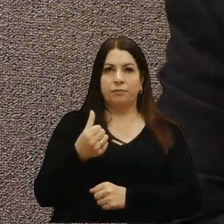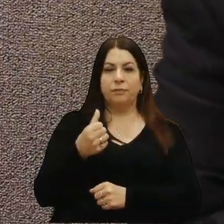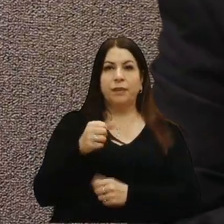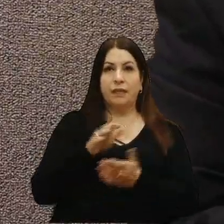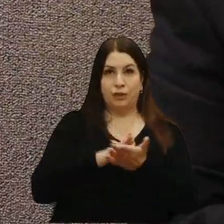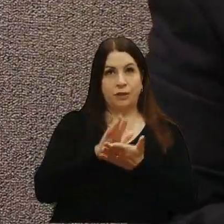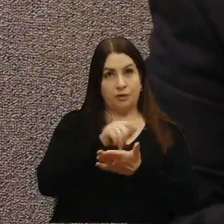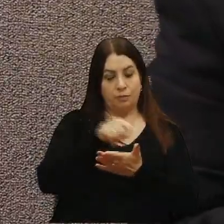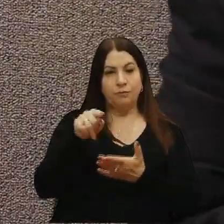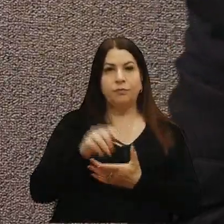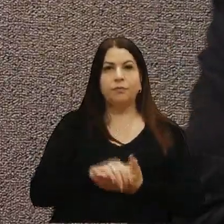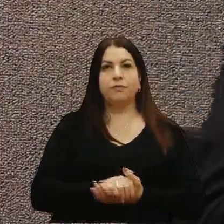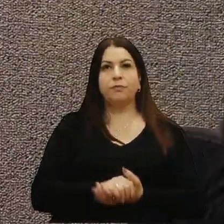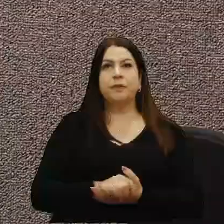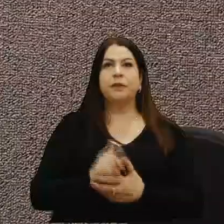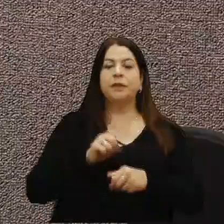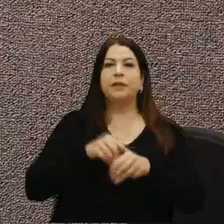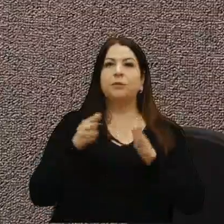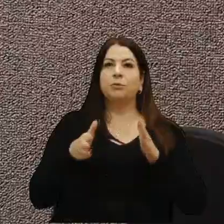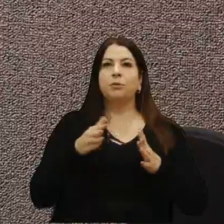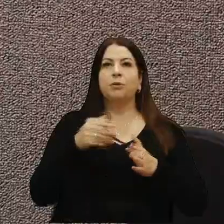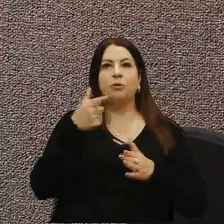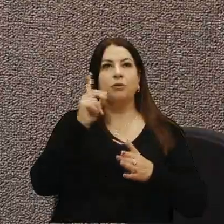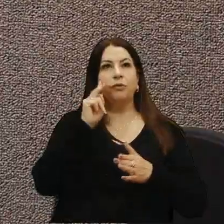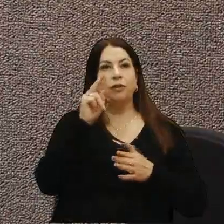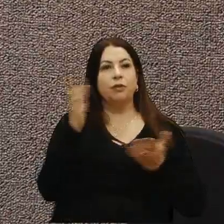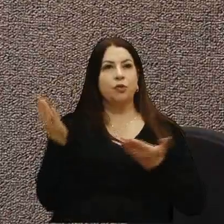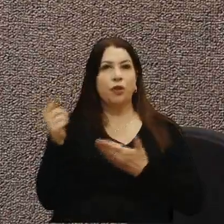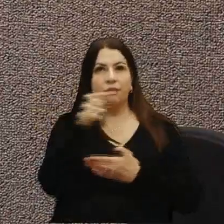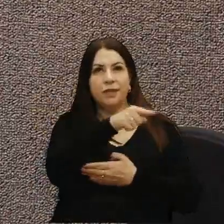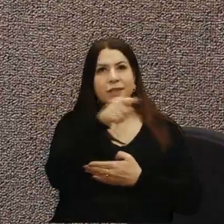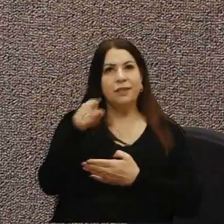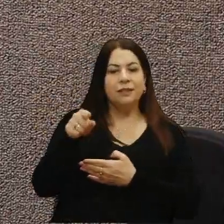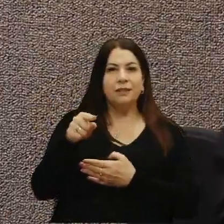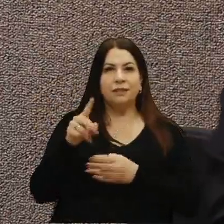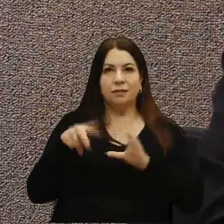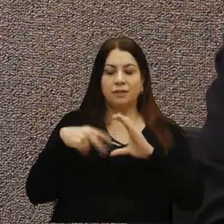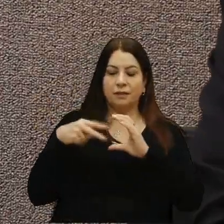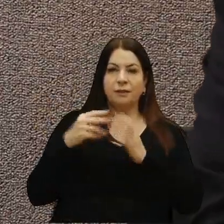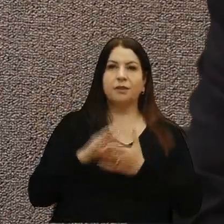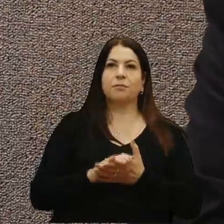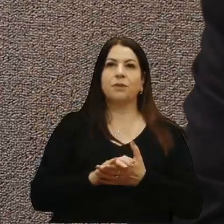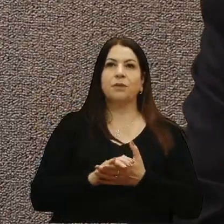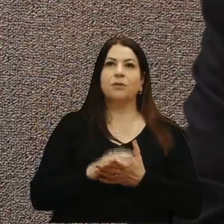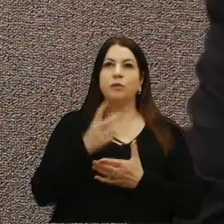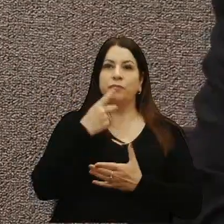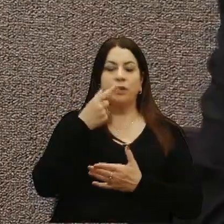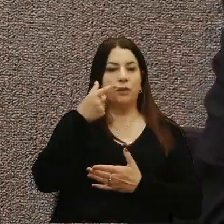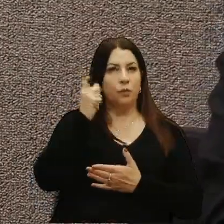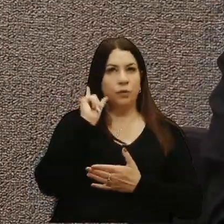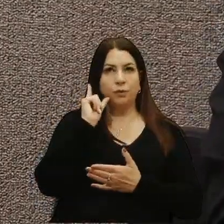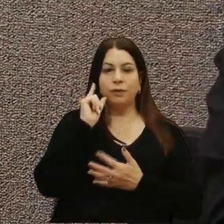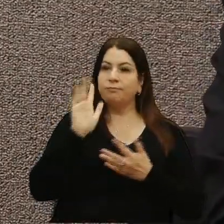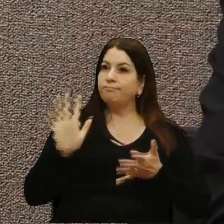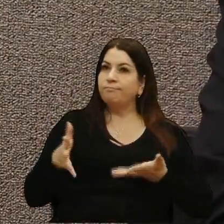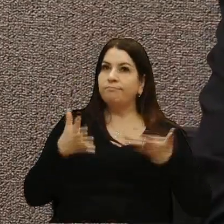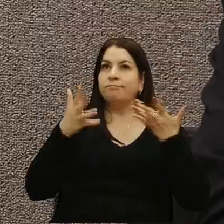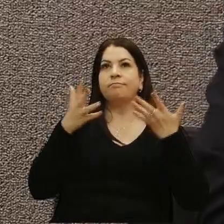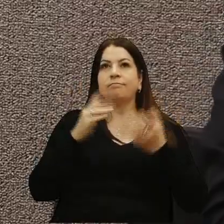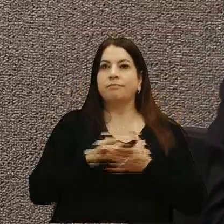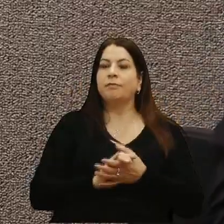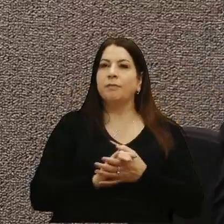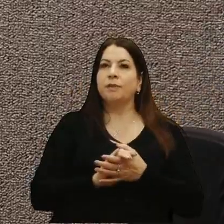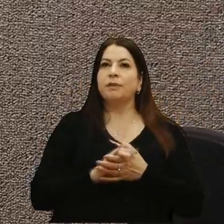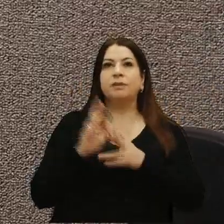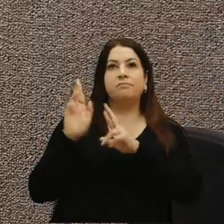edição, que é um momento hoje, quando a gente vê essa juventude também aqui na Câmara de Vereadores, o que eu comentei ontem, nos motiva e nos